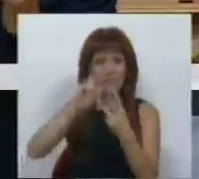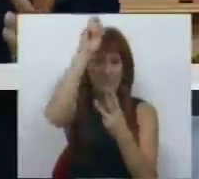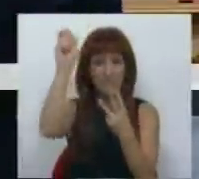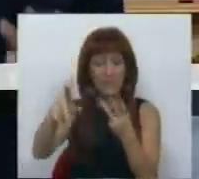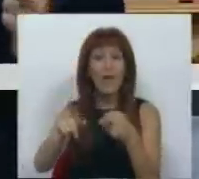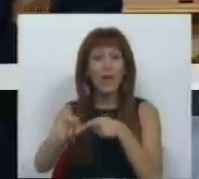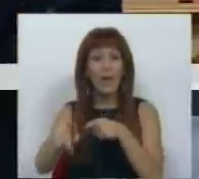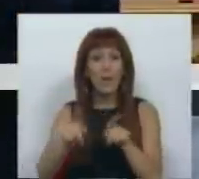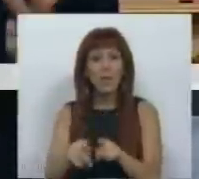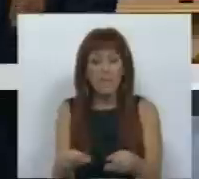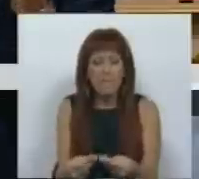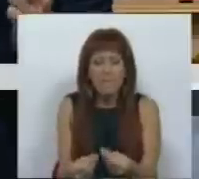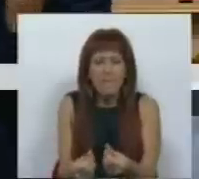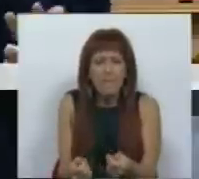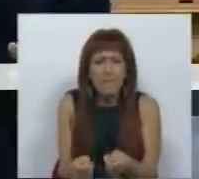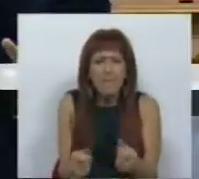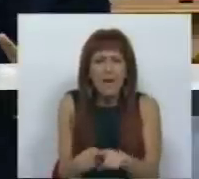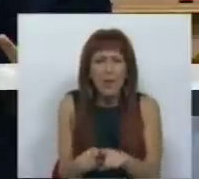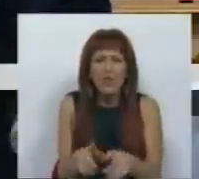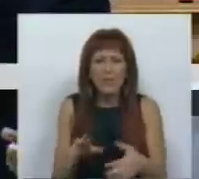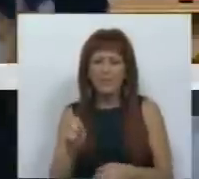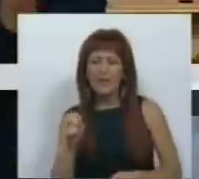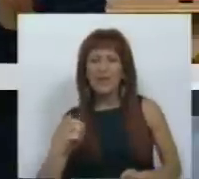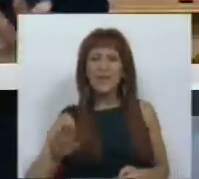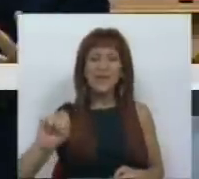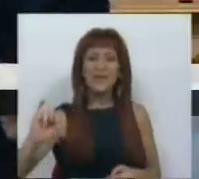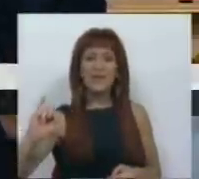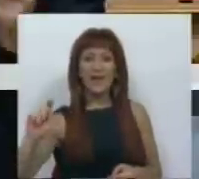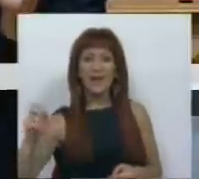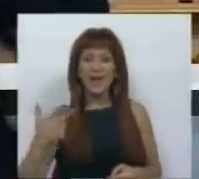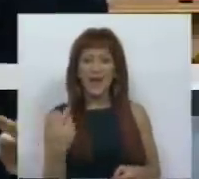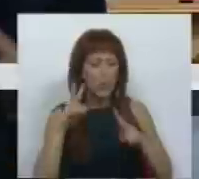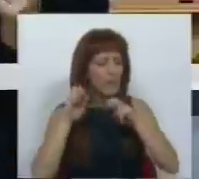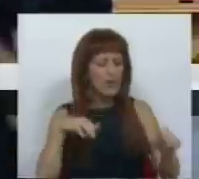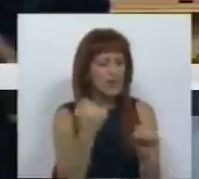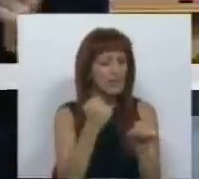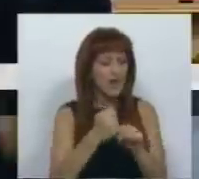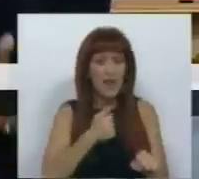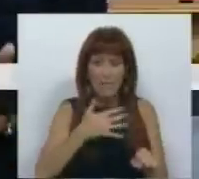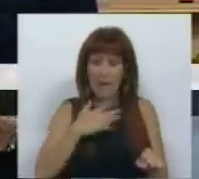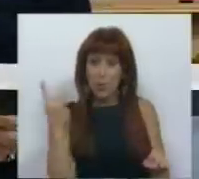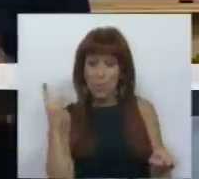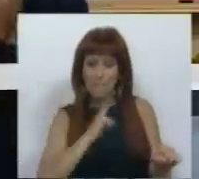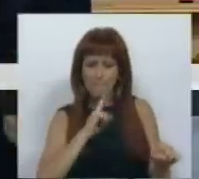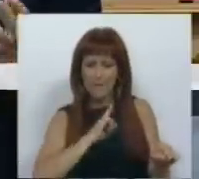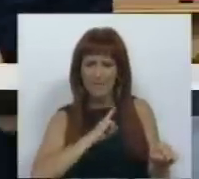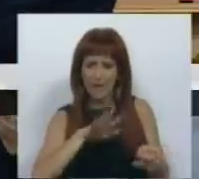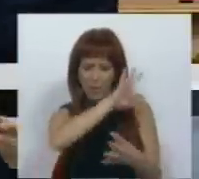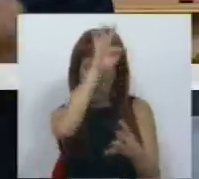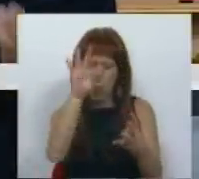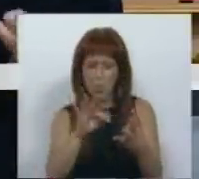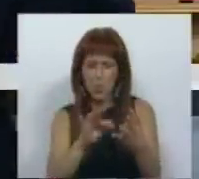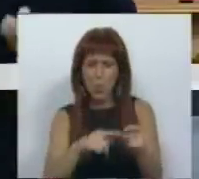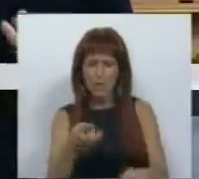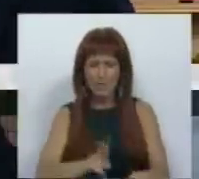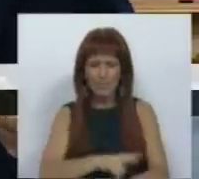são utilizados meios do CIED para investigações ao serviço de uma empresa privada. Quarto,